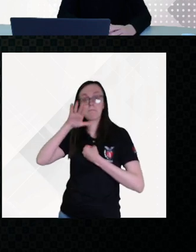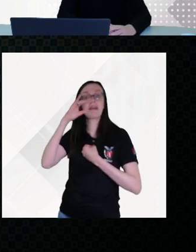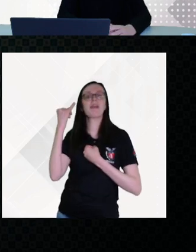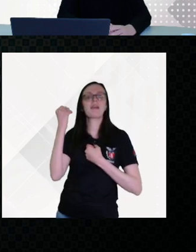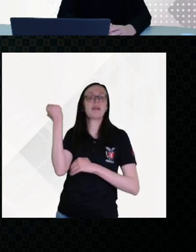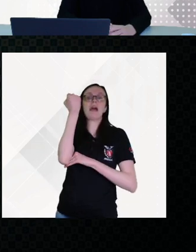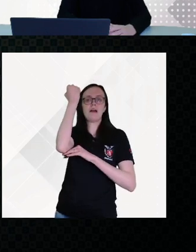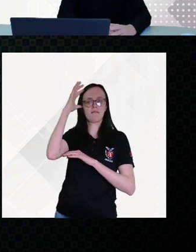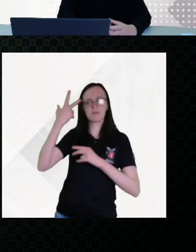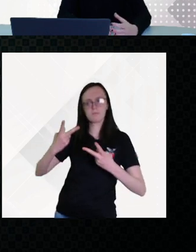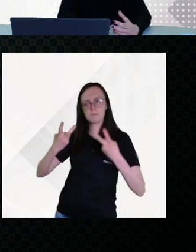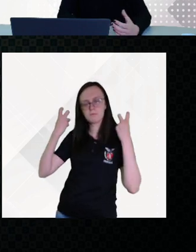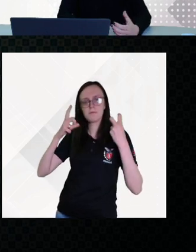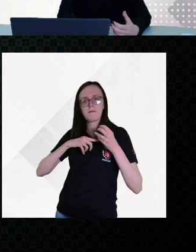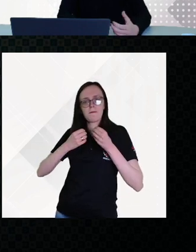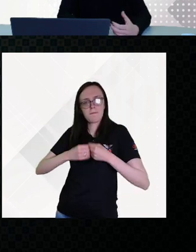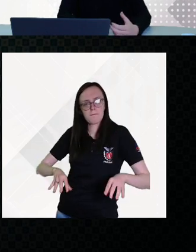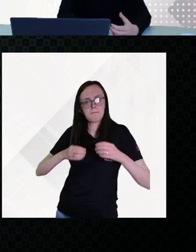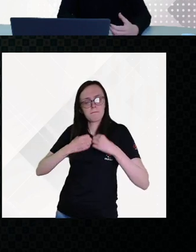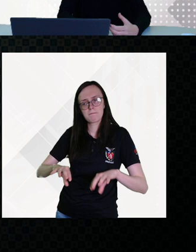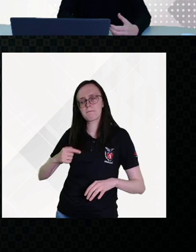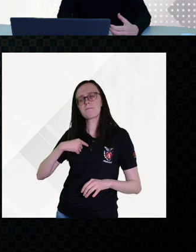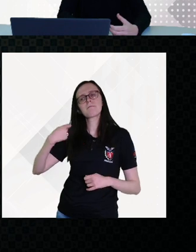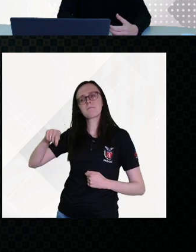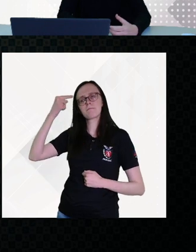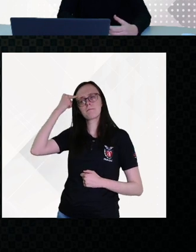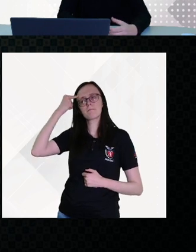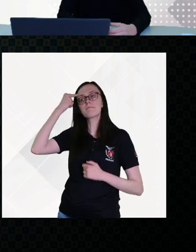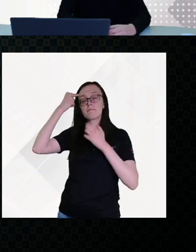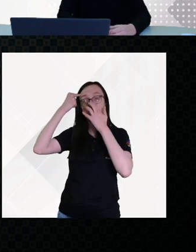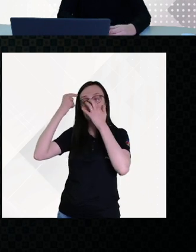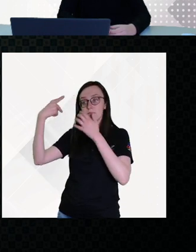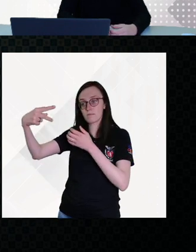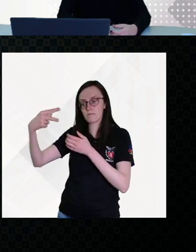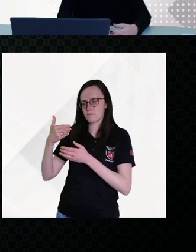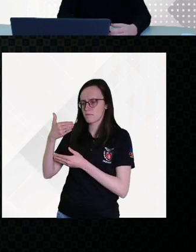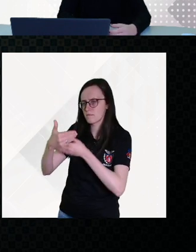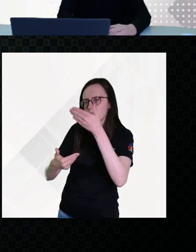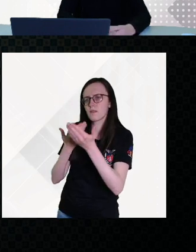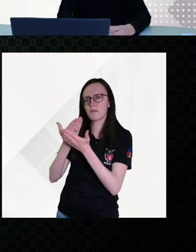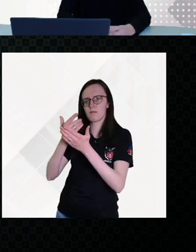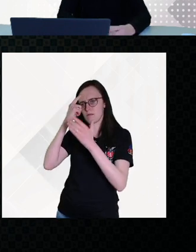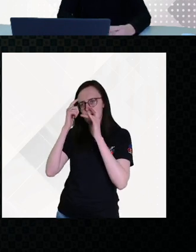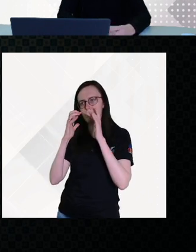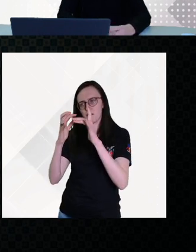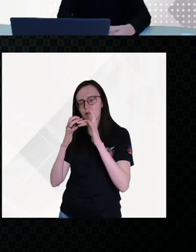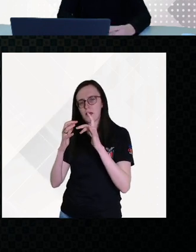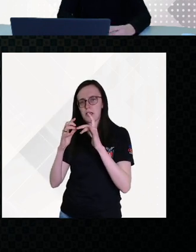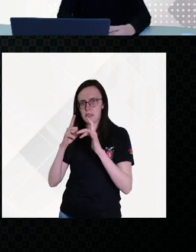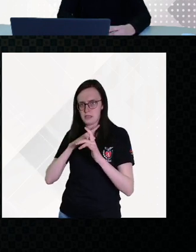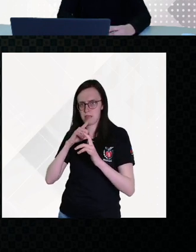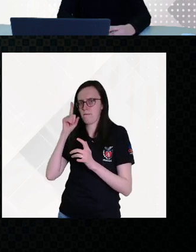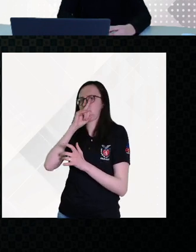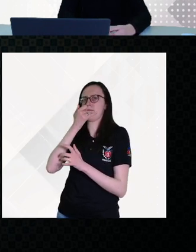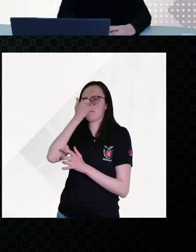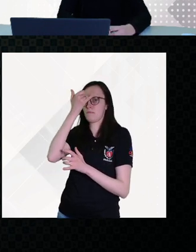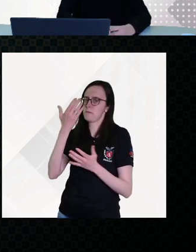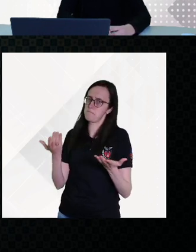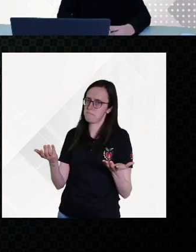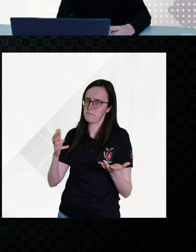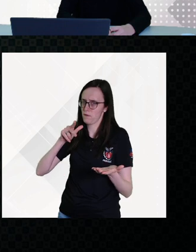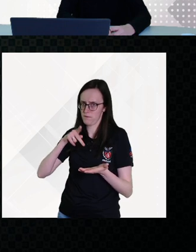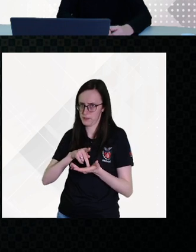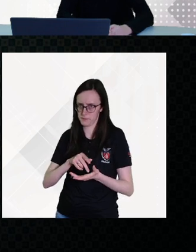grave, eu automaticamente pensar que o rendimento ou questões cognitivas também estão afetadas. E isso